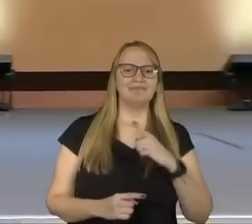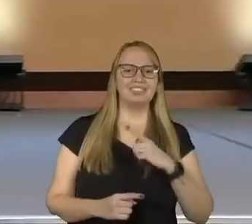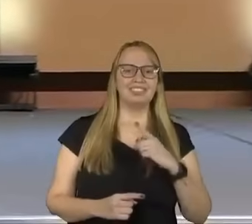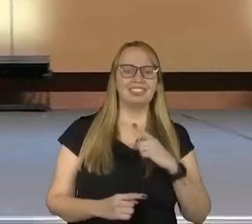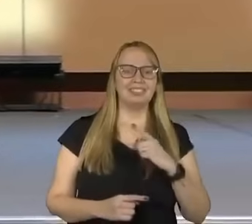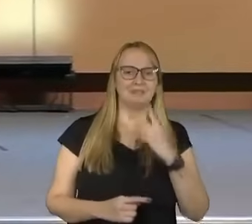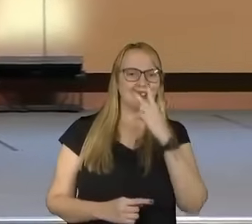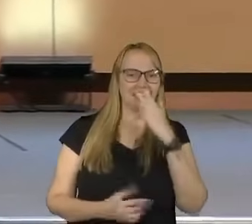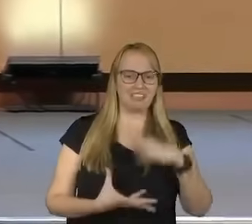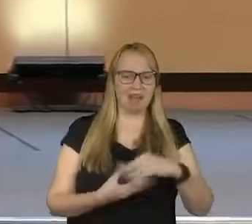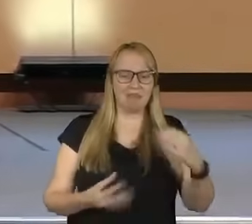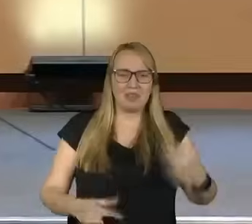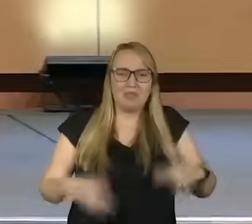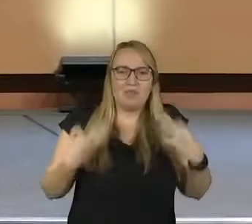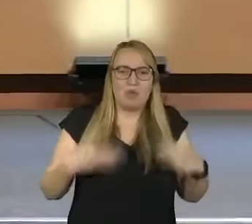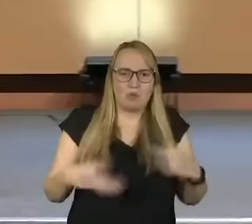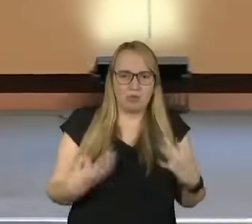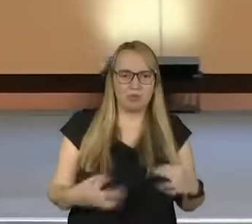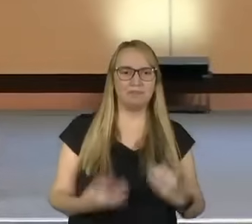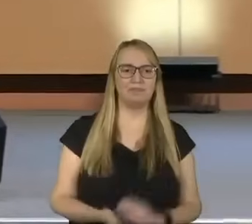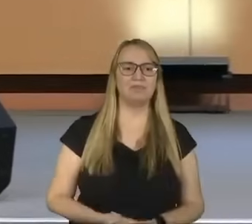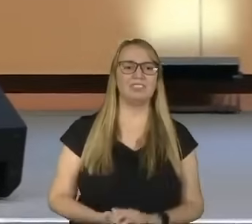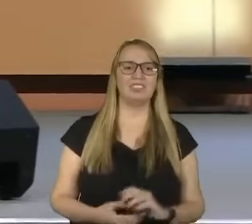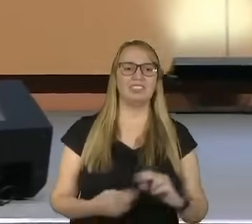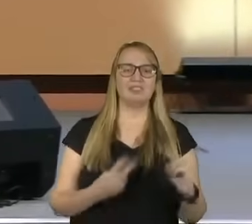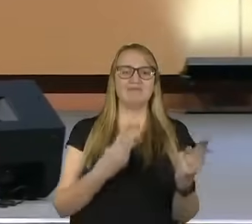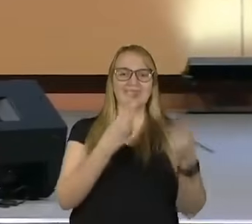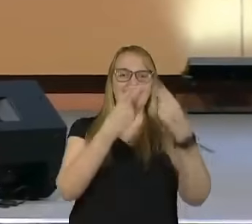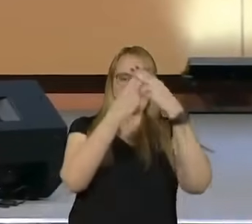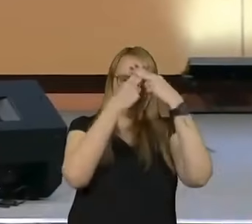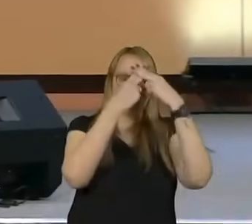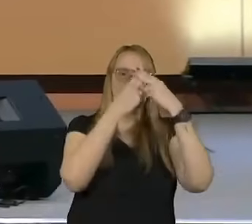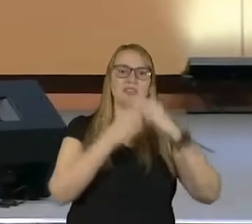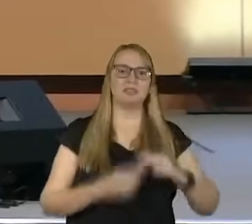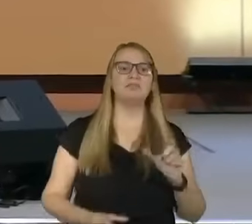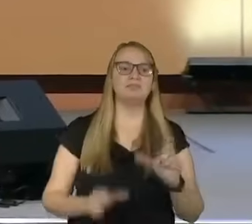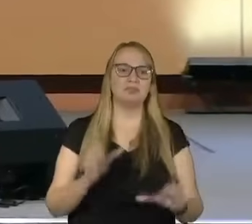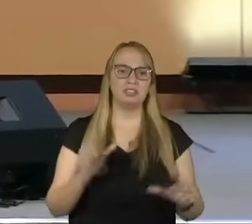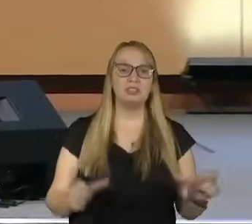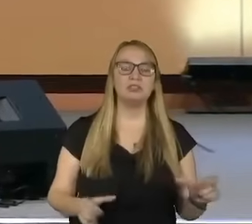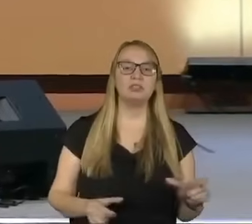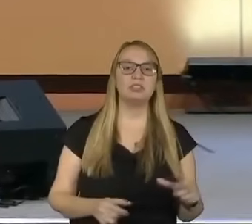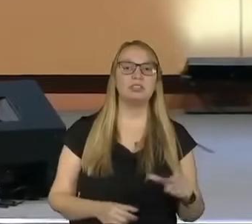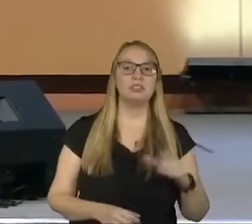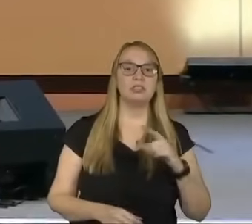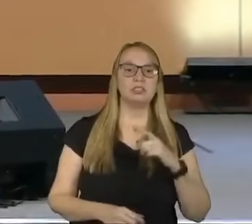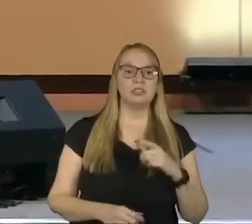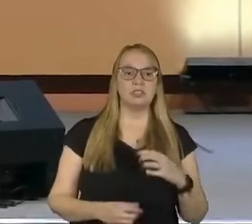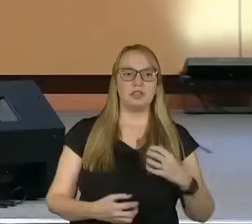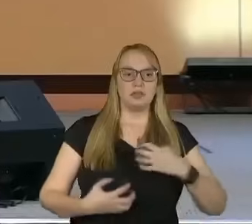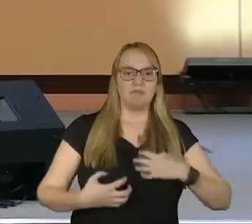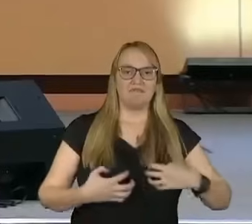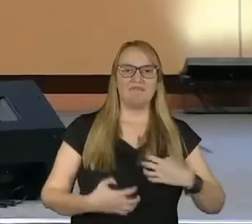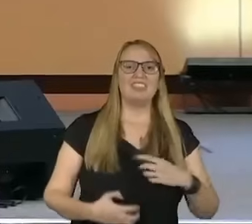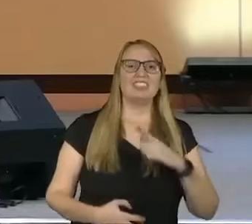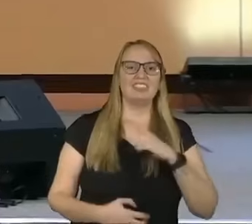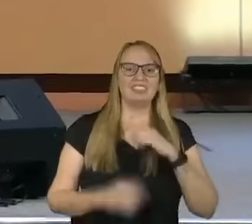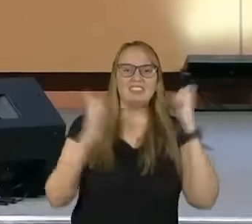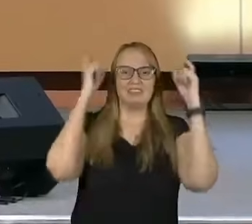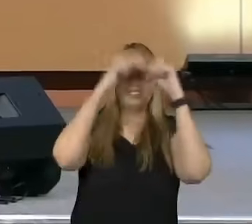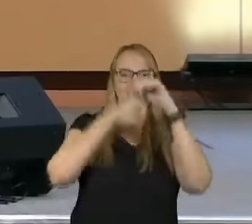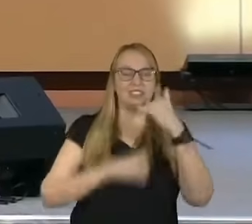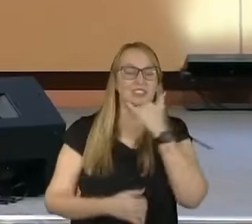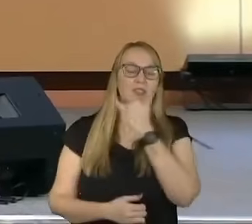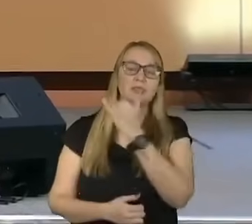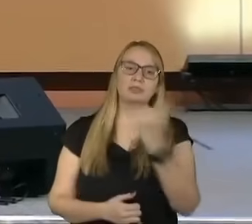na alma pessoas ressentidas têm muita dificuldade de perdoar então você